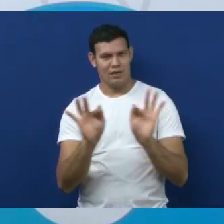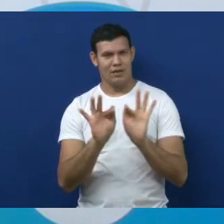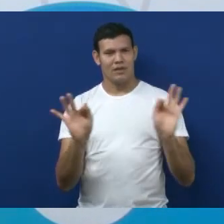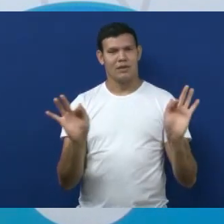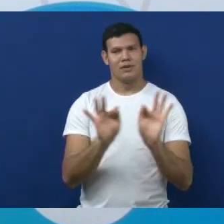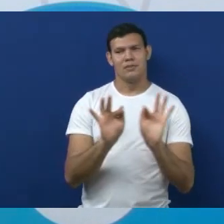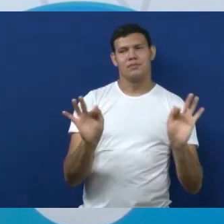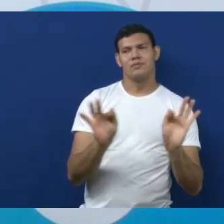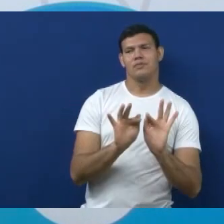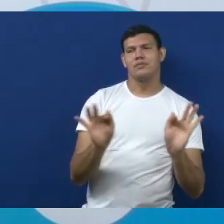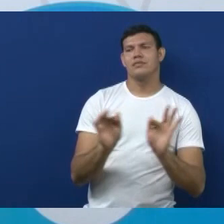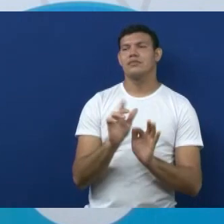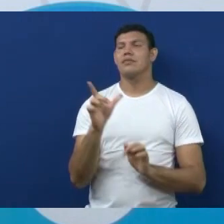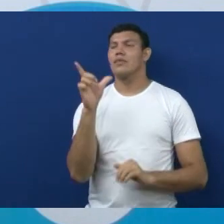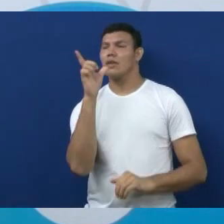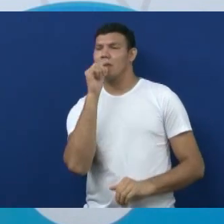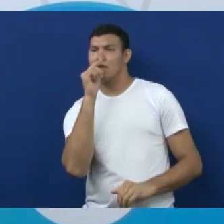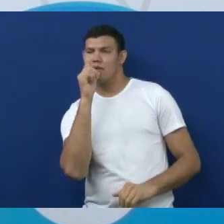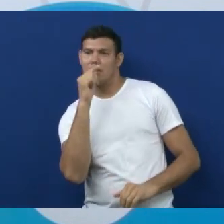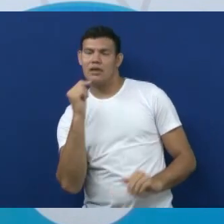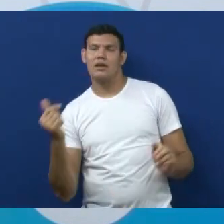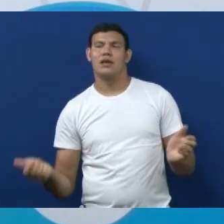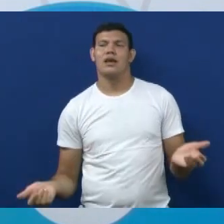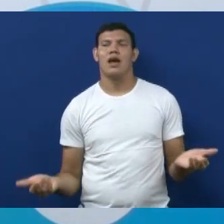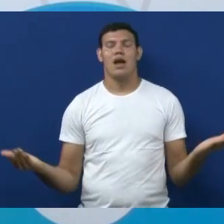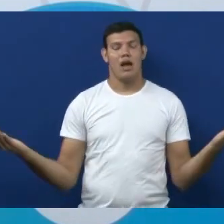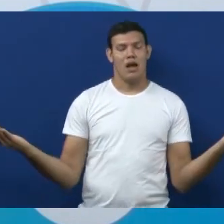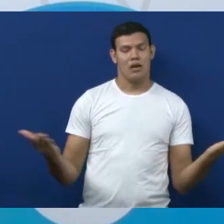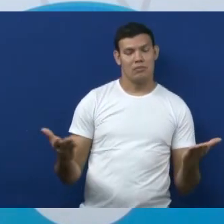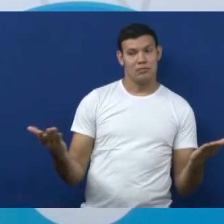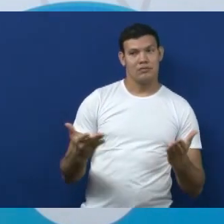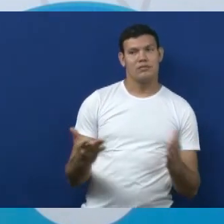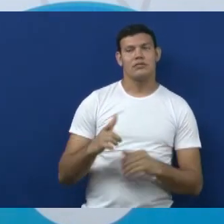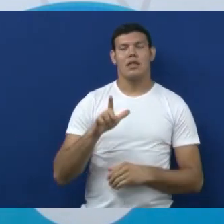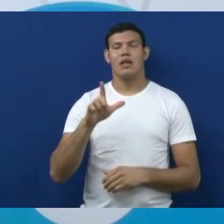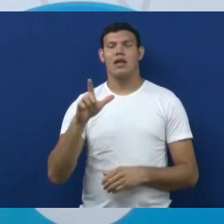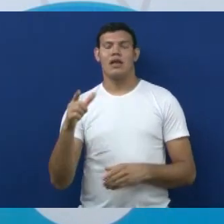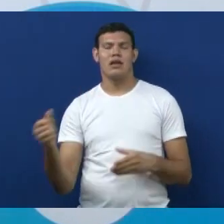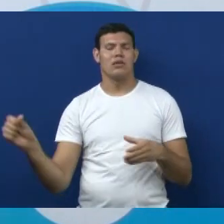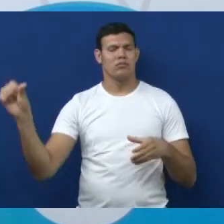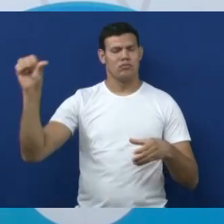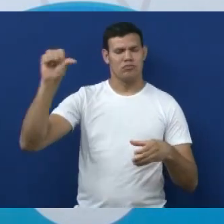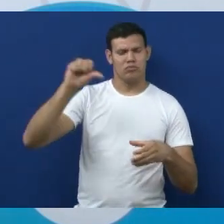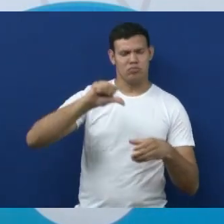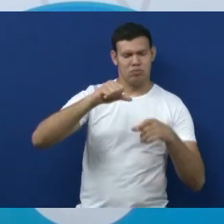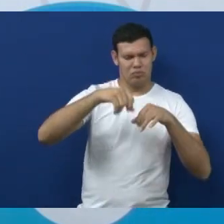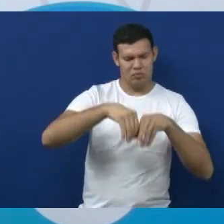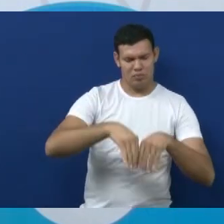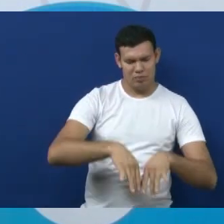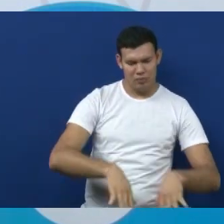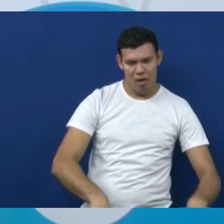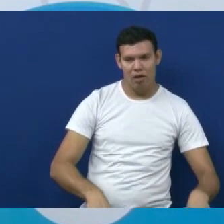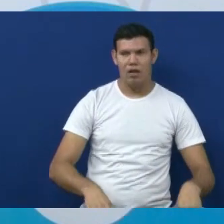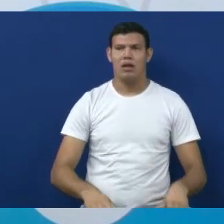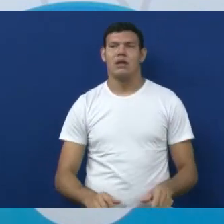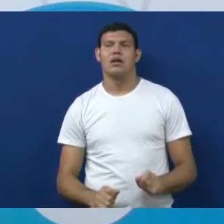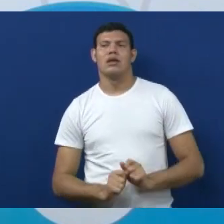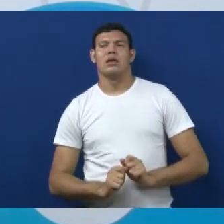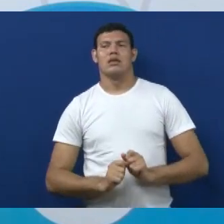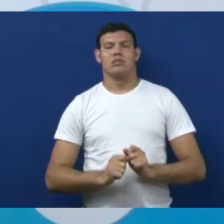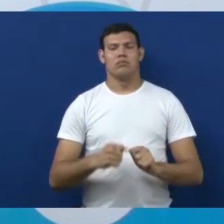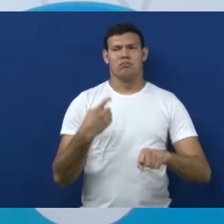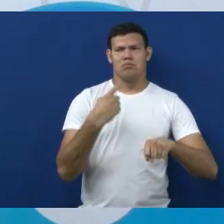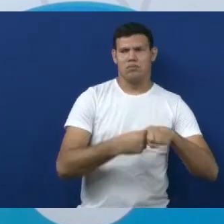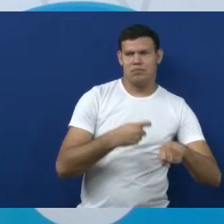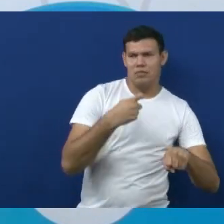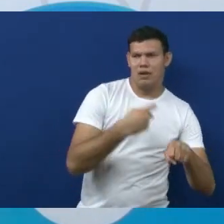pode estar no estado gasoso, líquido e sólido. E ela pode passar de um estado físico